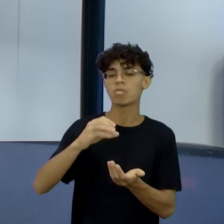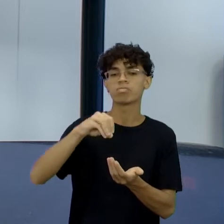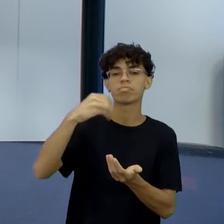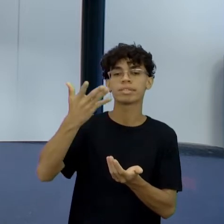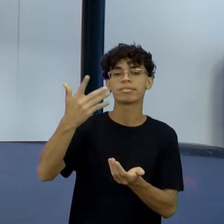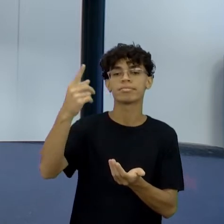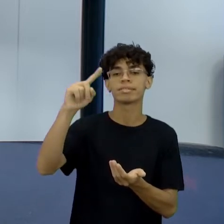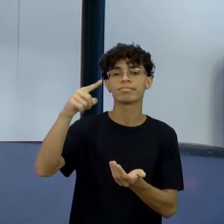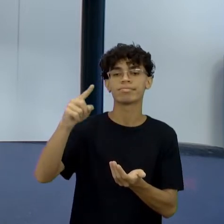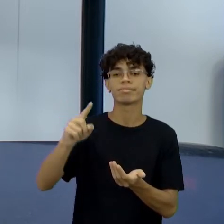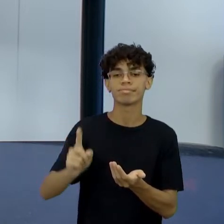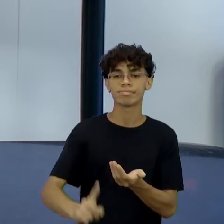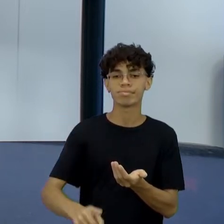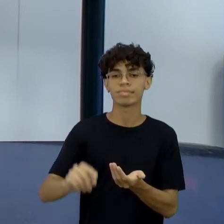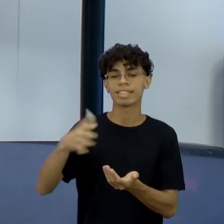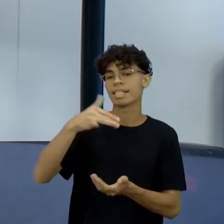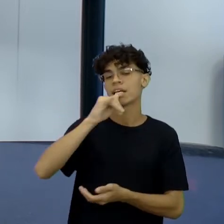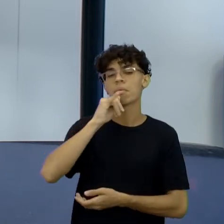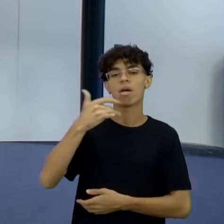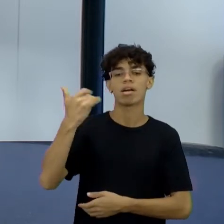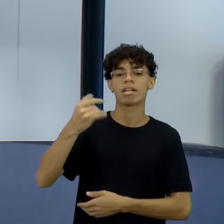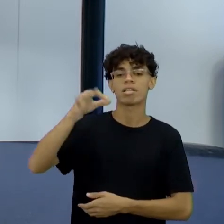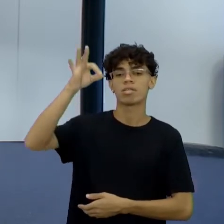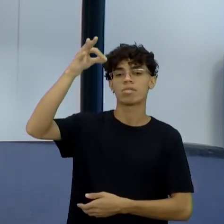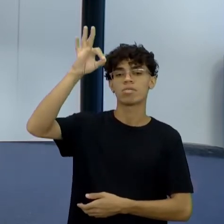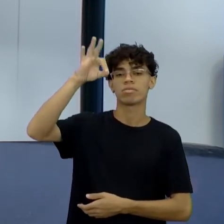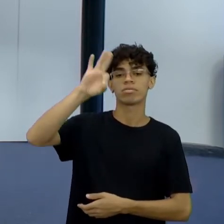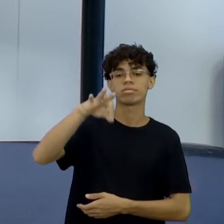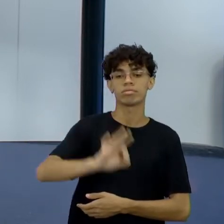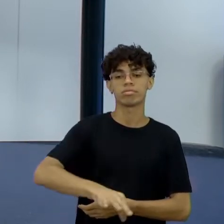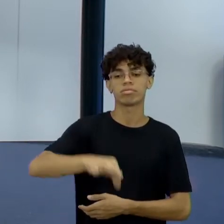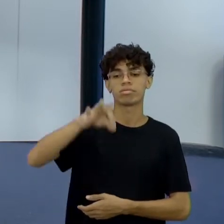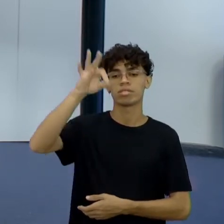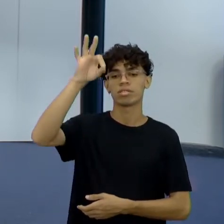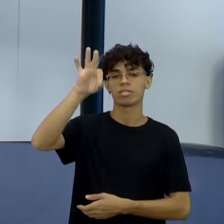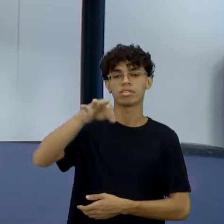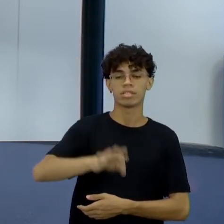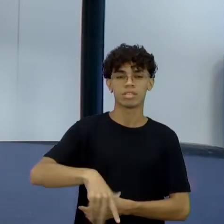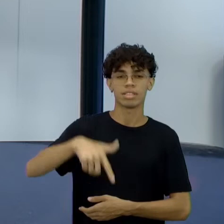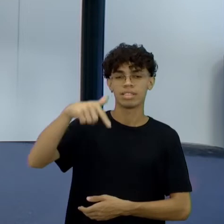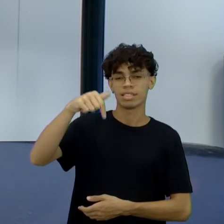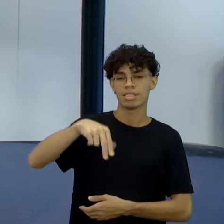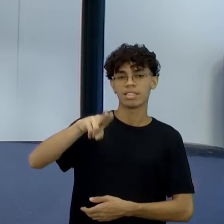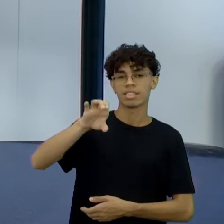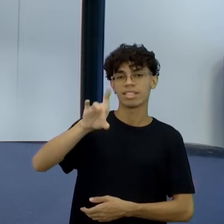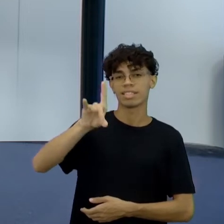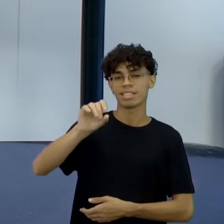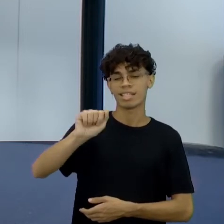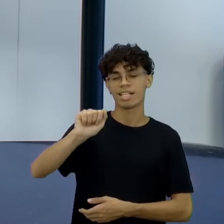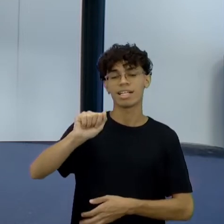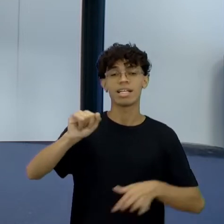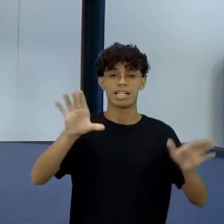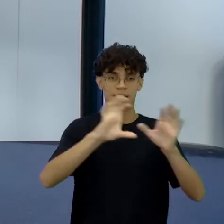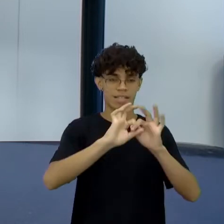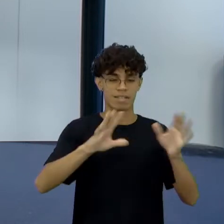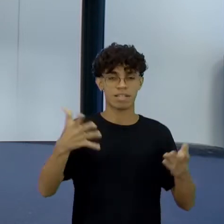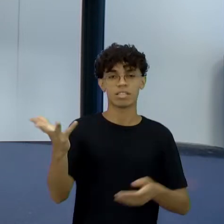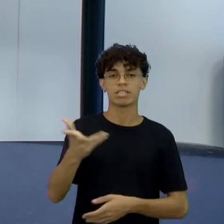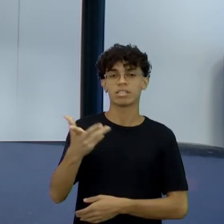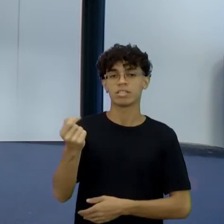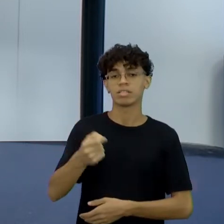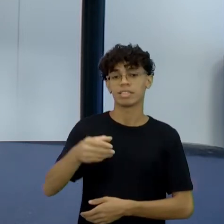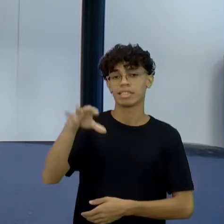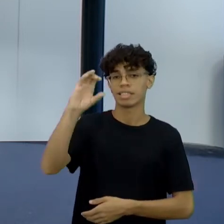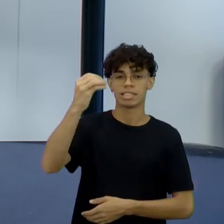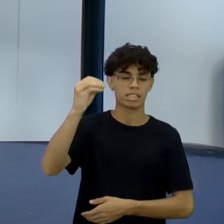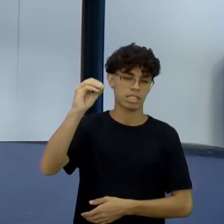exemplo, soltar essa canetinha aqui, o movimento para baixo vai ser a aceleração, vai fazer com que a velocidade que é zero